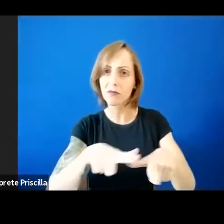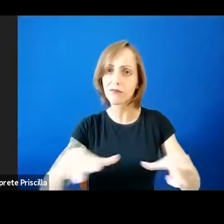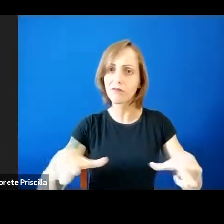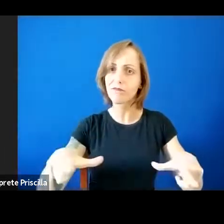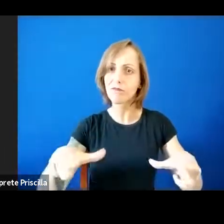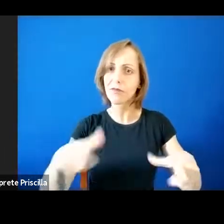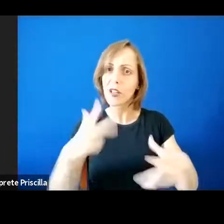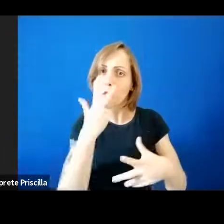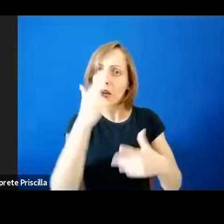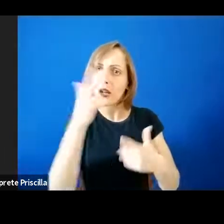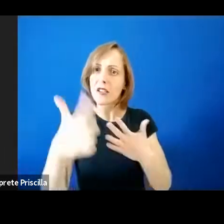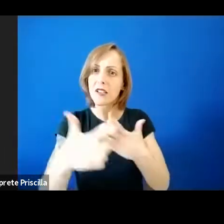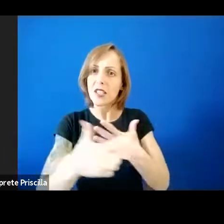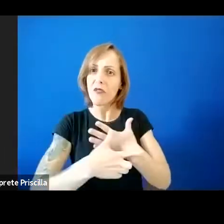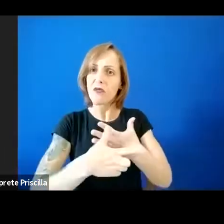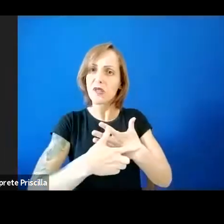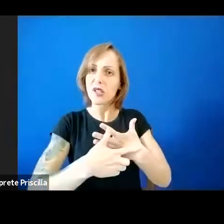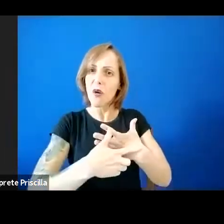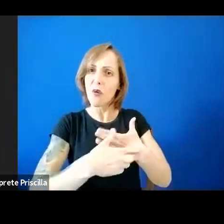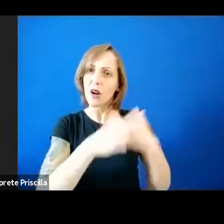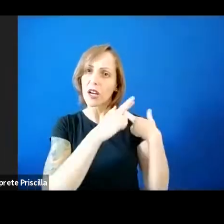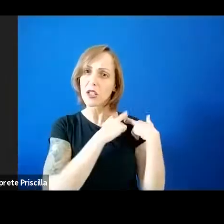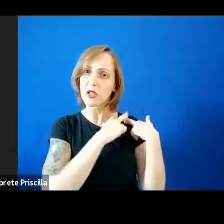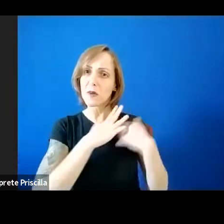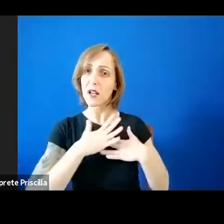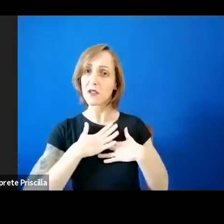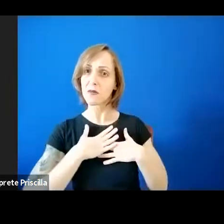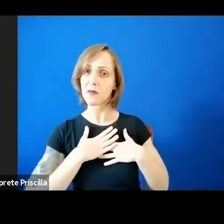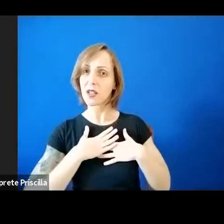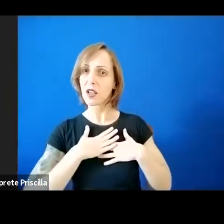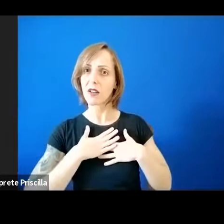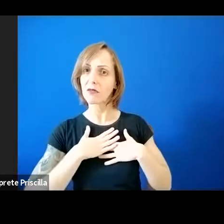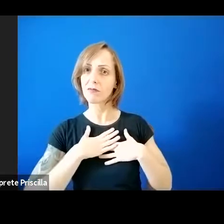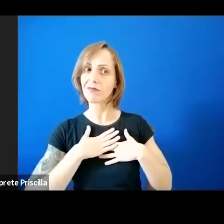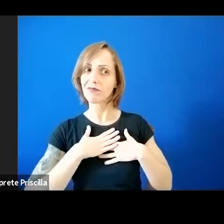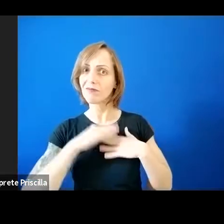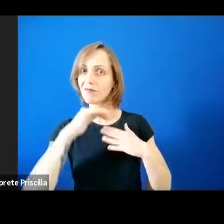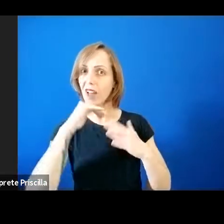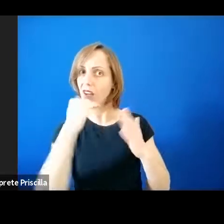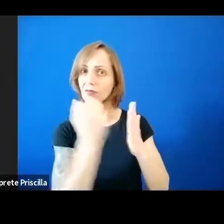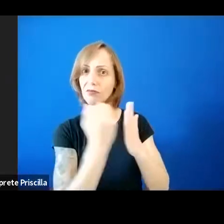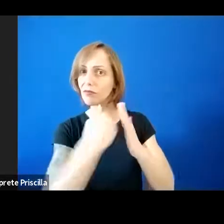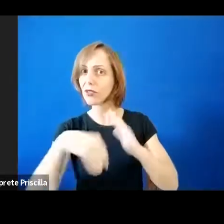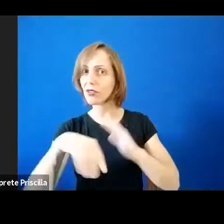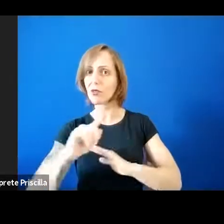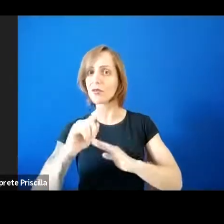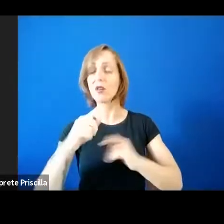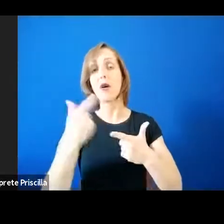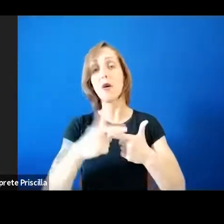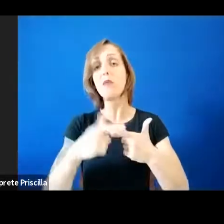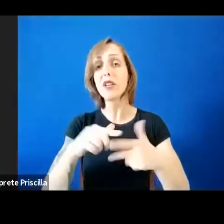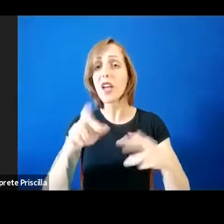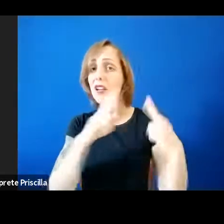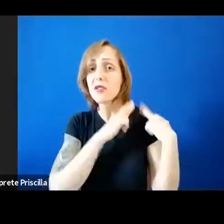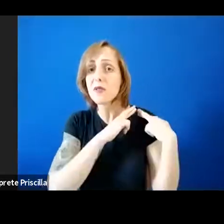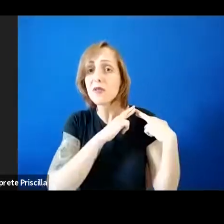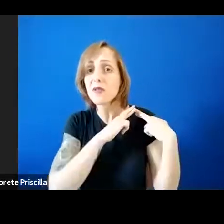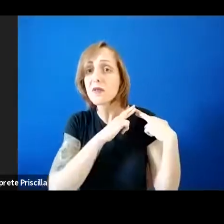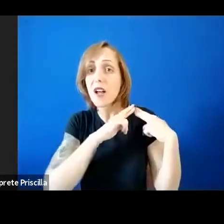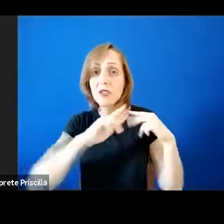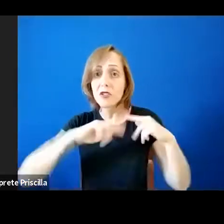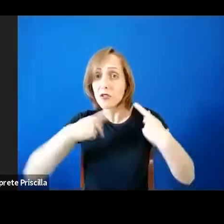criados. E a responsabilidade é nossa, só nós, dos seres humanos.